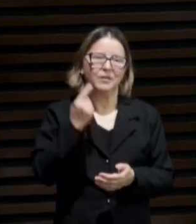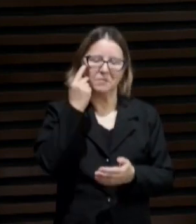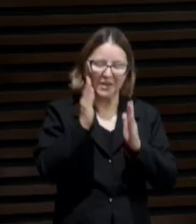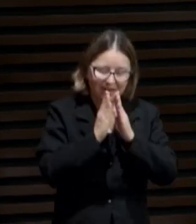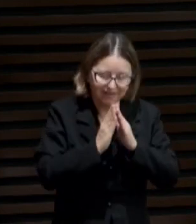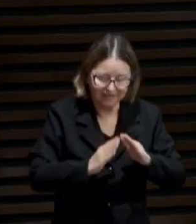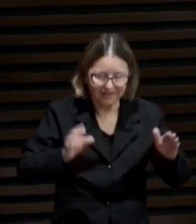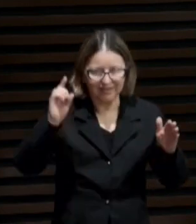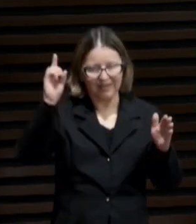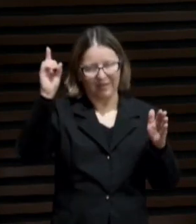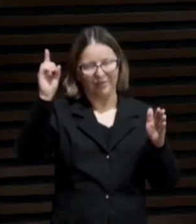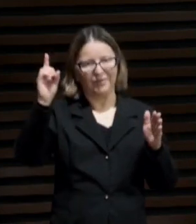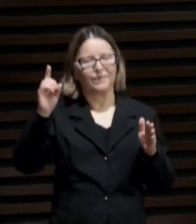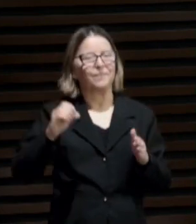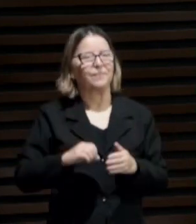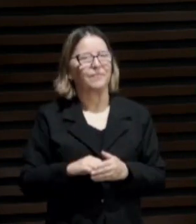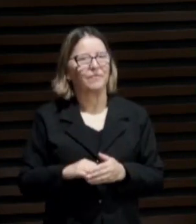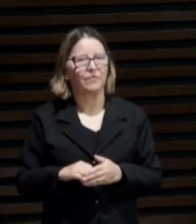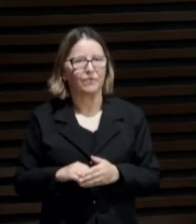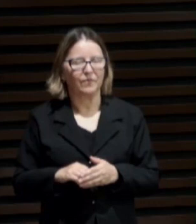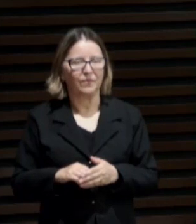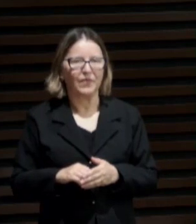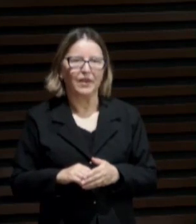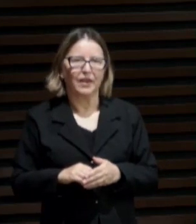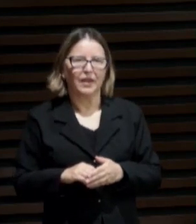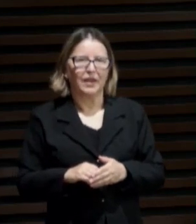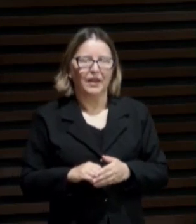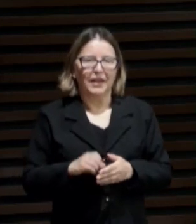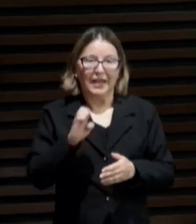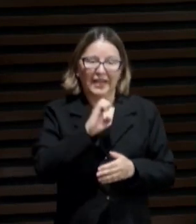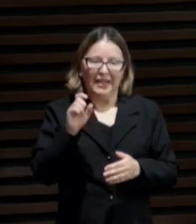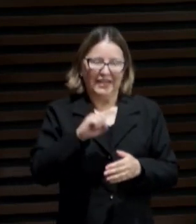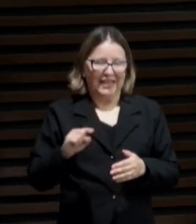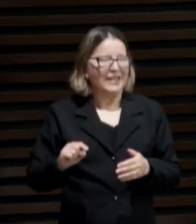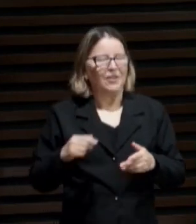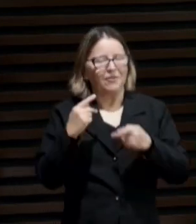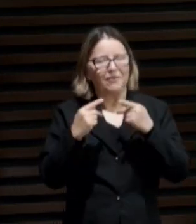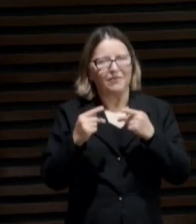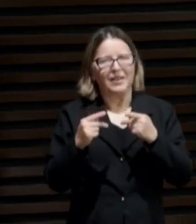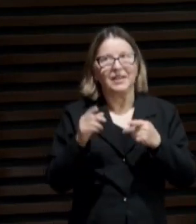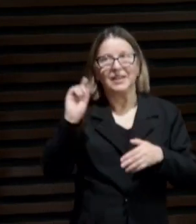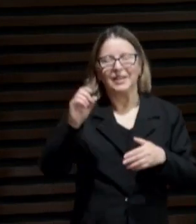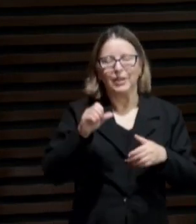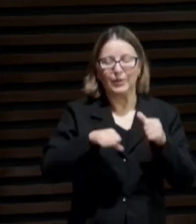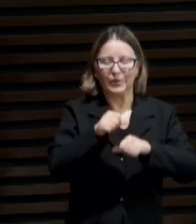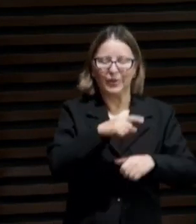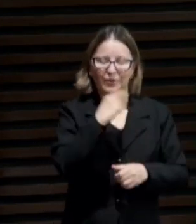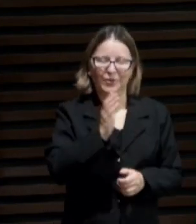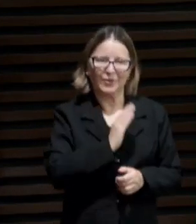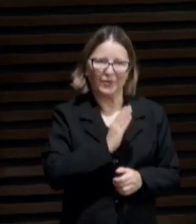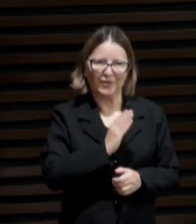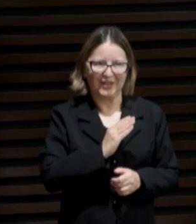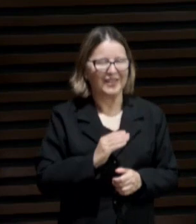e 27. Quando Ezequiel diz que ele ia trocar o nosso coração, tirar o nosso coração de pedra, nos dar um coração de carne, colocar dentro de nós o